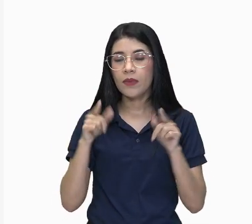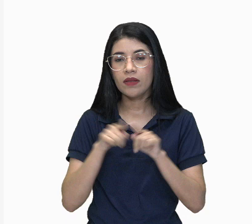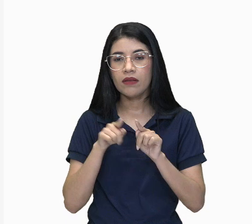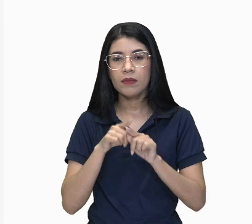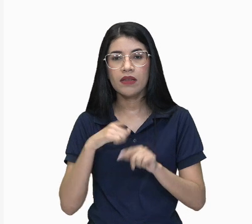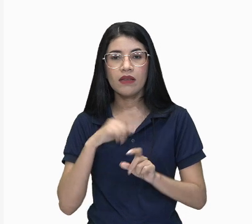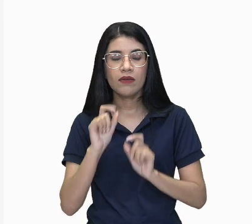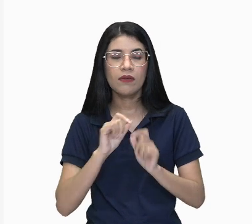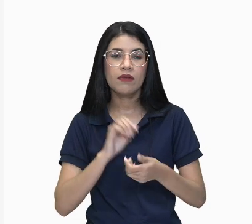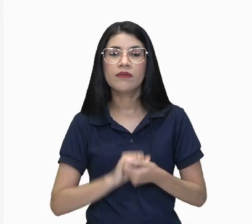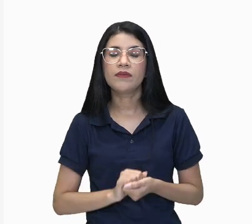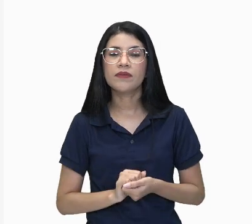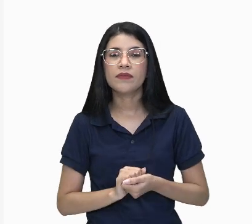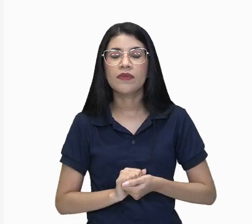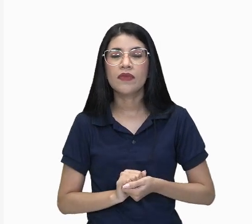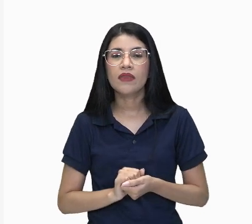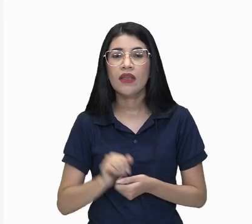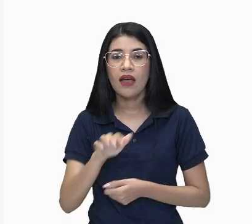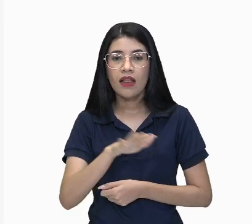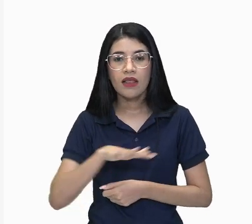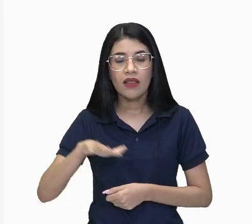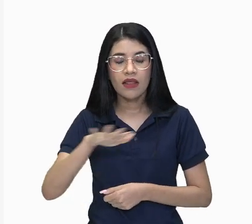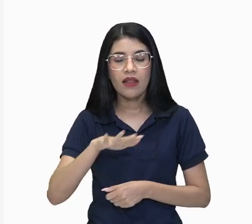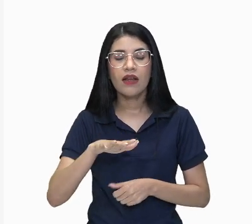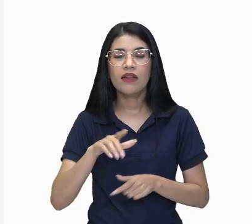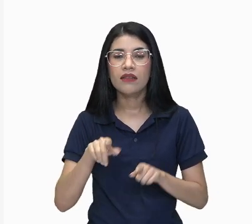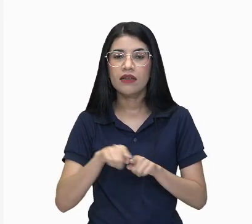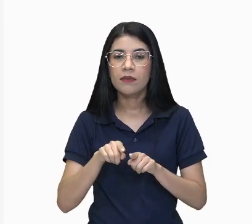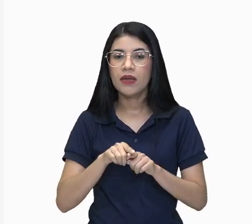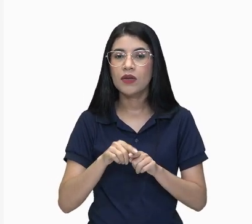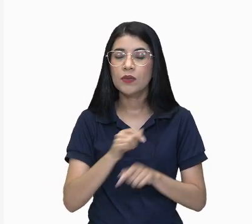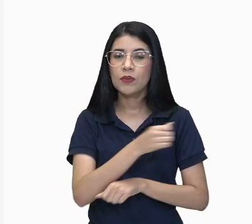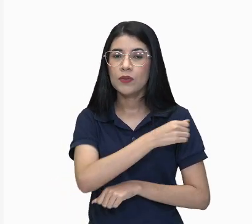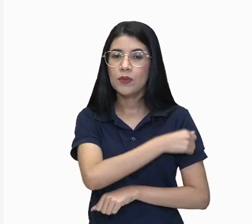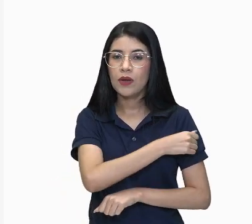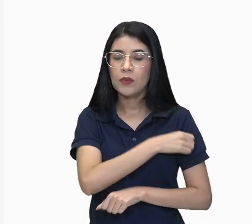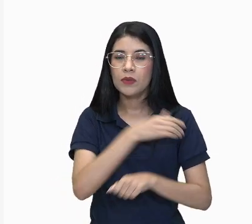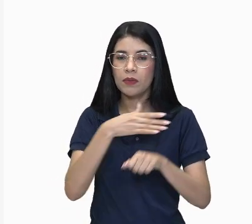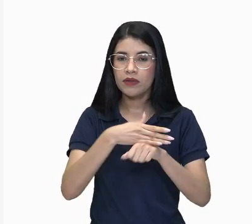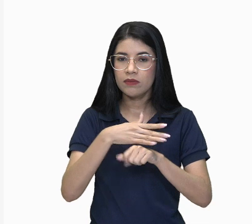Através do envolvimento no palco, os alunos dessa arte têm a